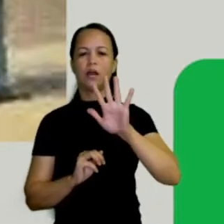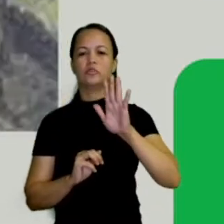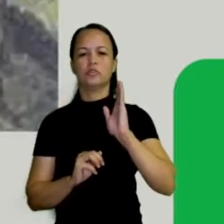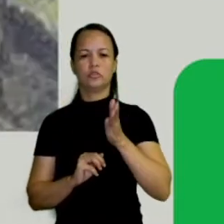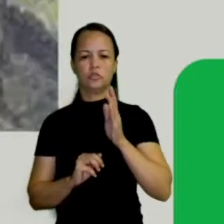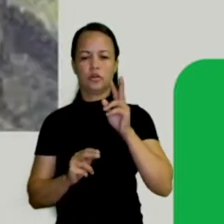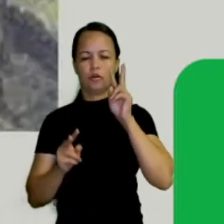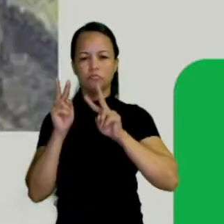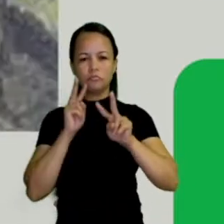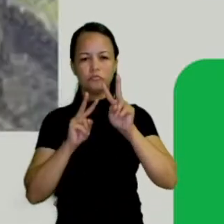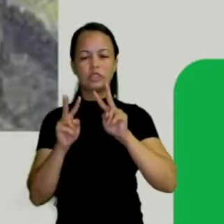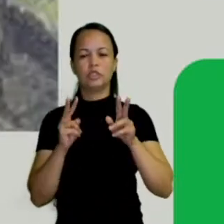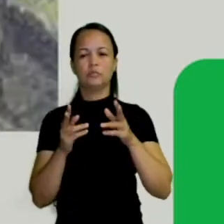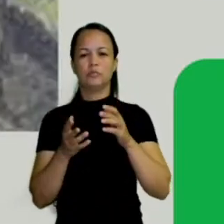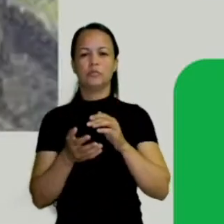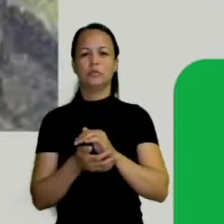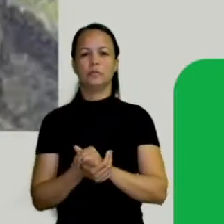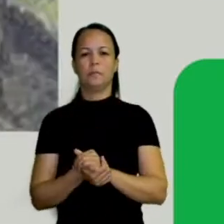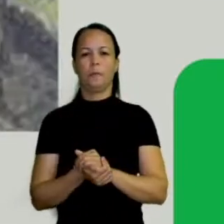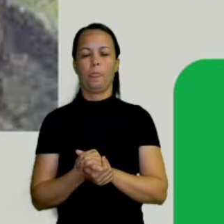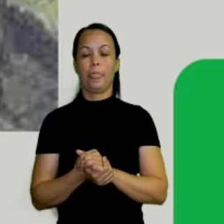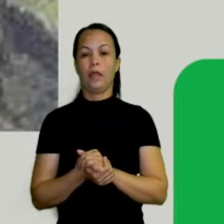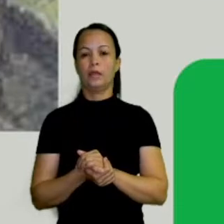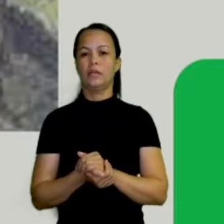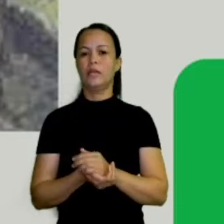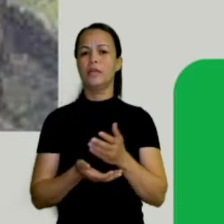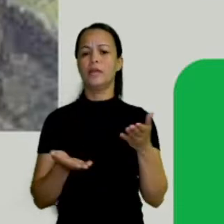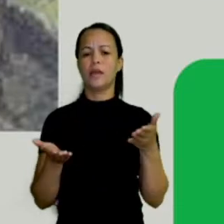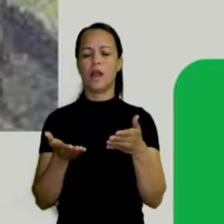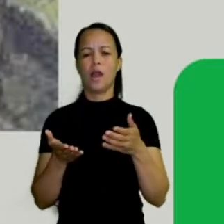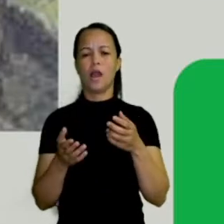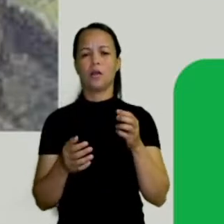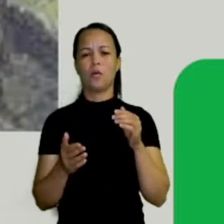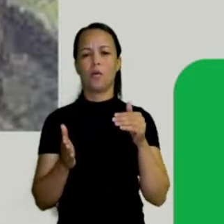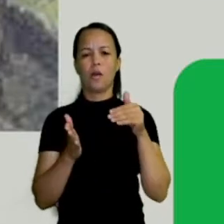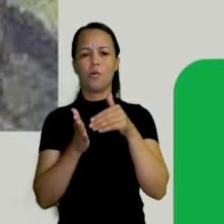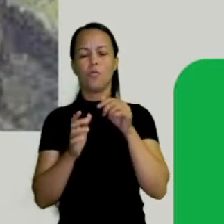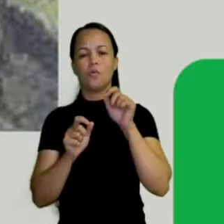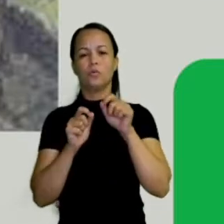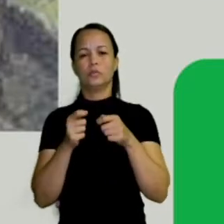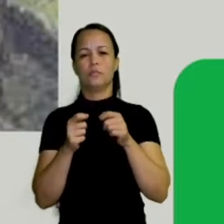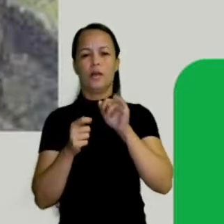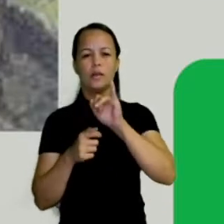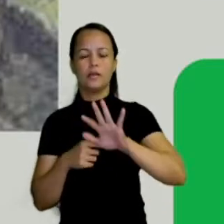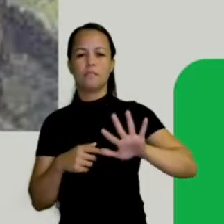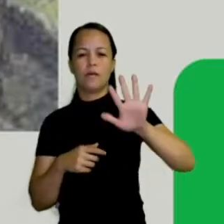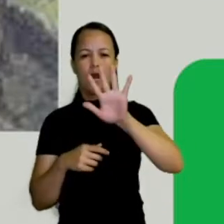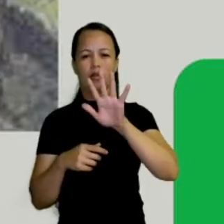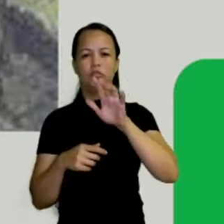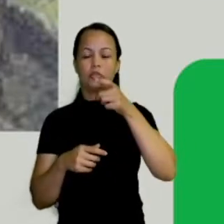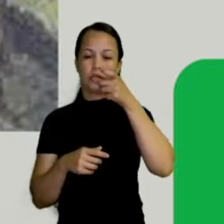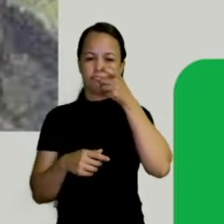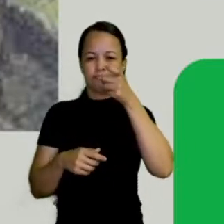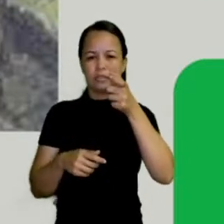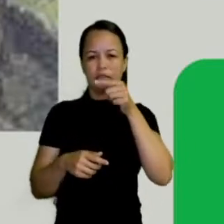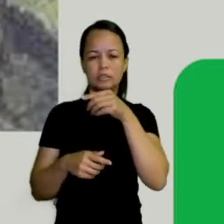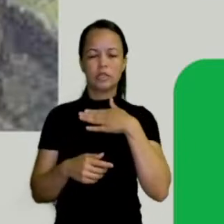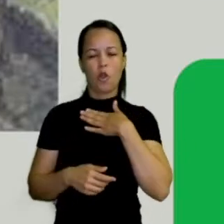pouco em relação a isso. E essa última imagem aí que eu também achei muito interessante e gostaria que vocês